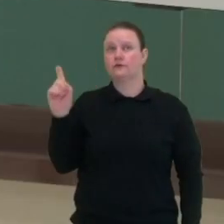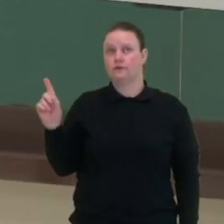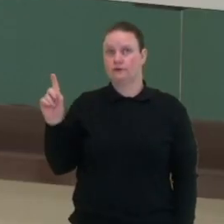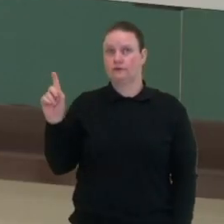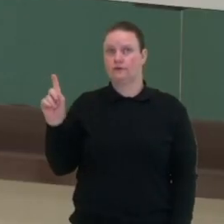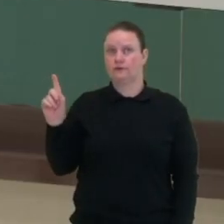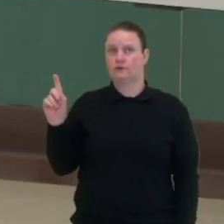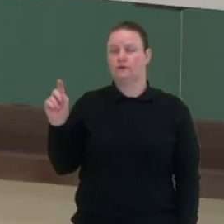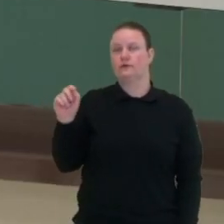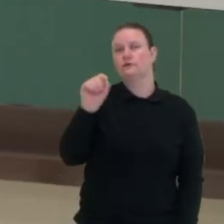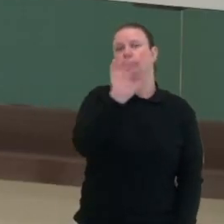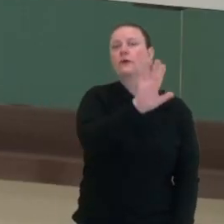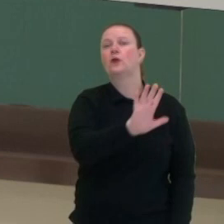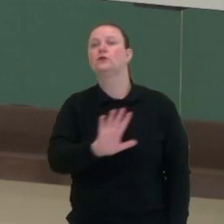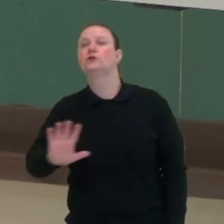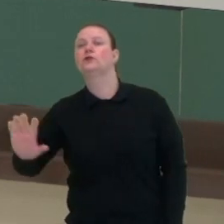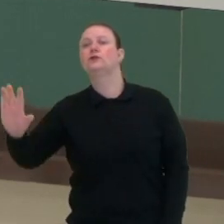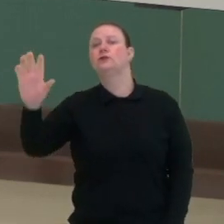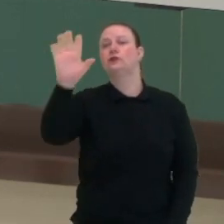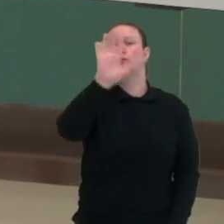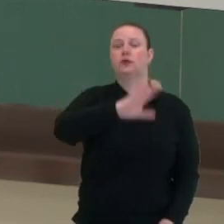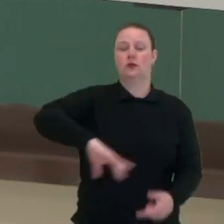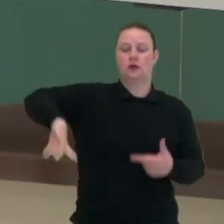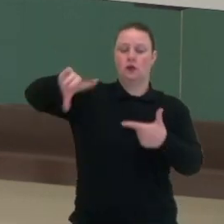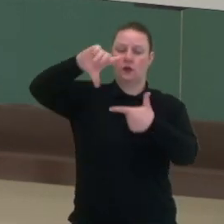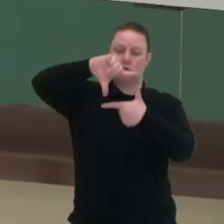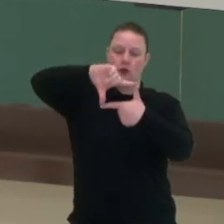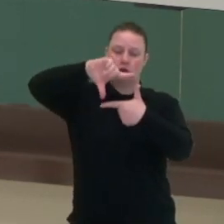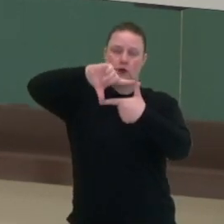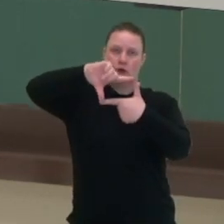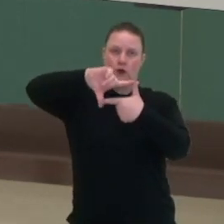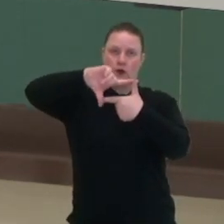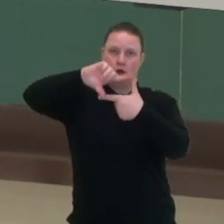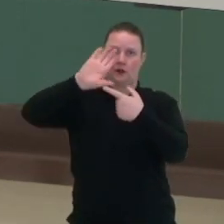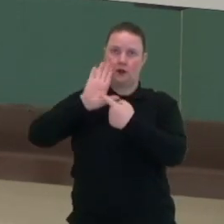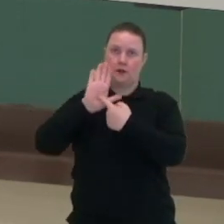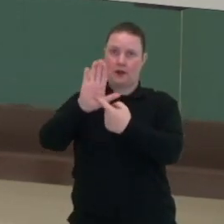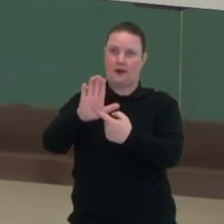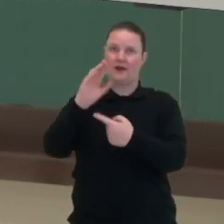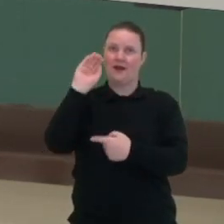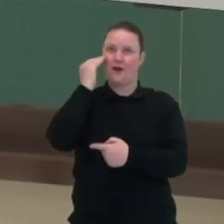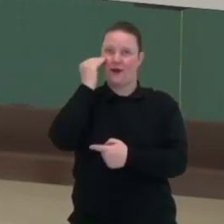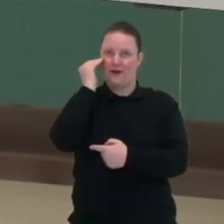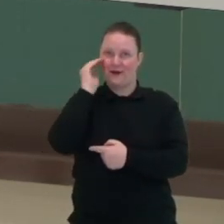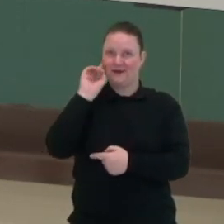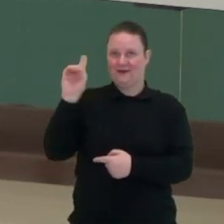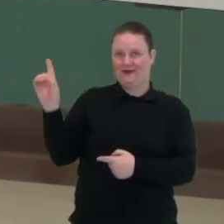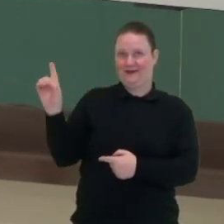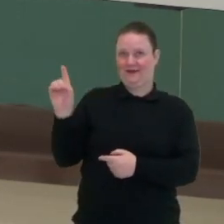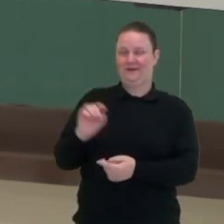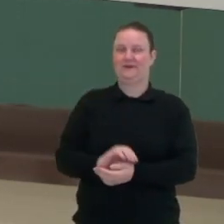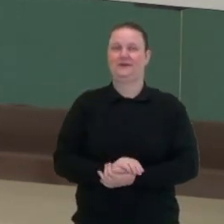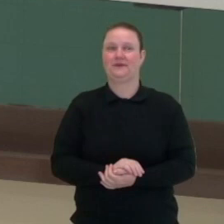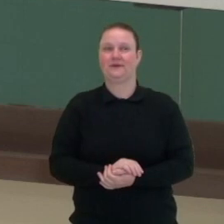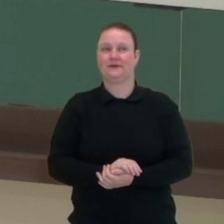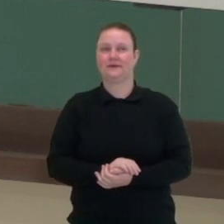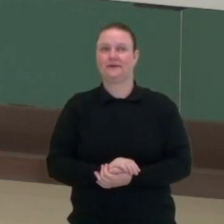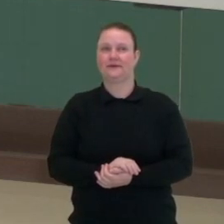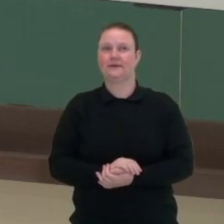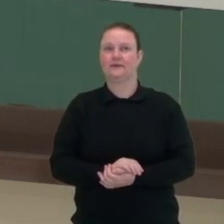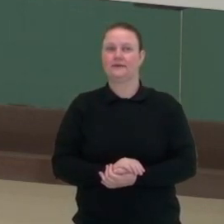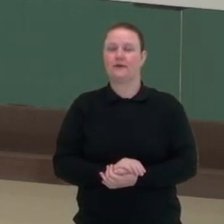então é toda essa partezinha rosa quadriculada que está aqui, ok? Então, a área